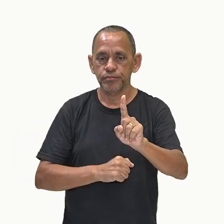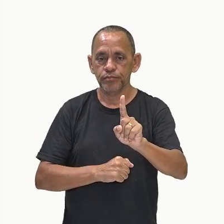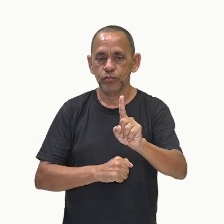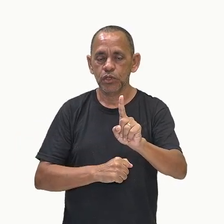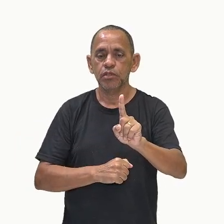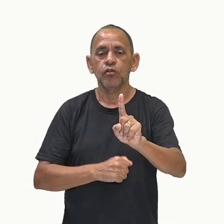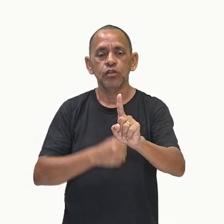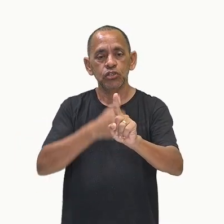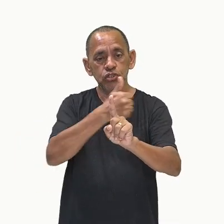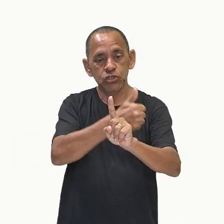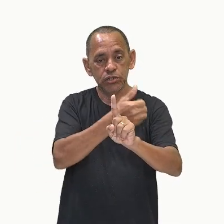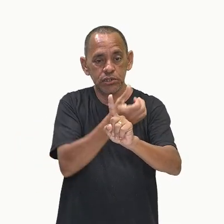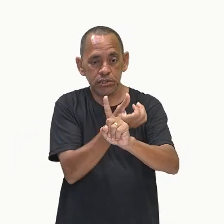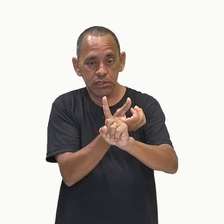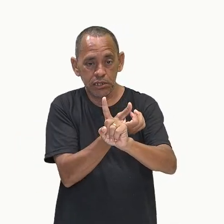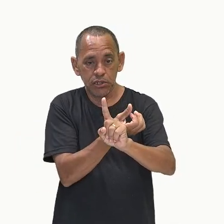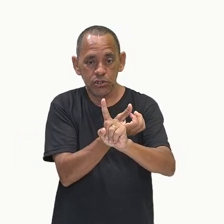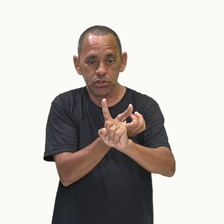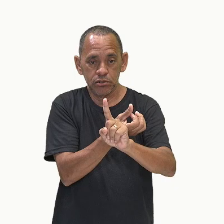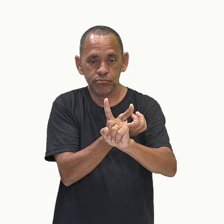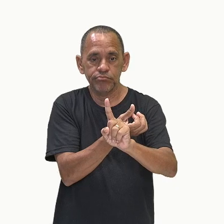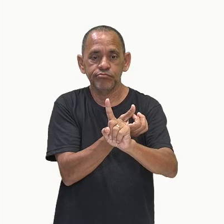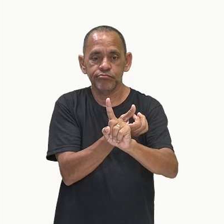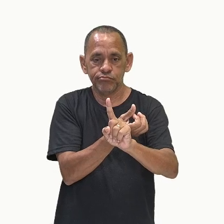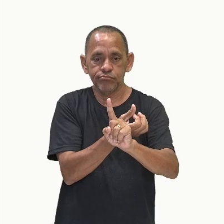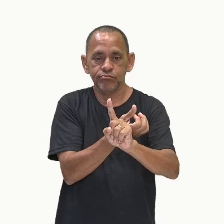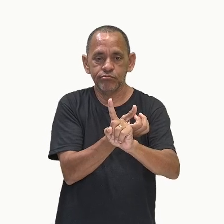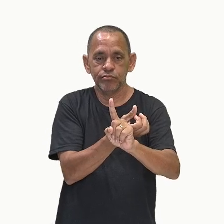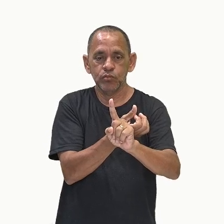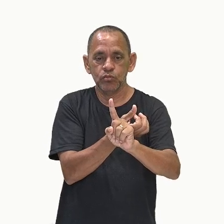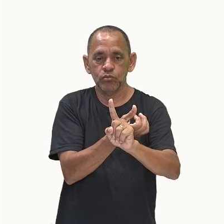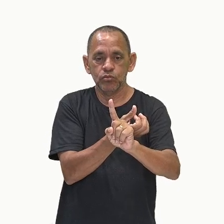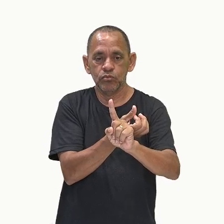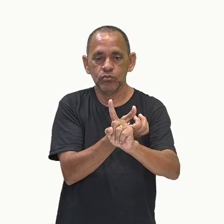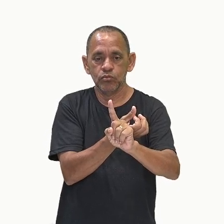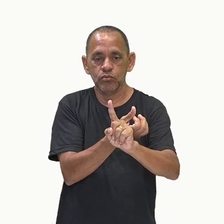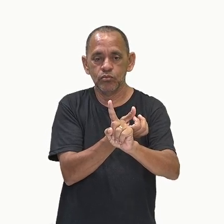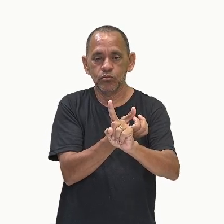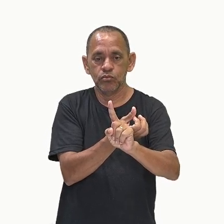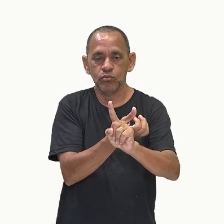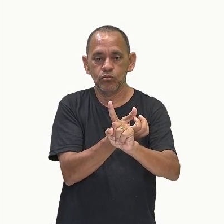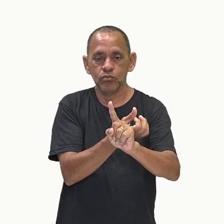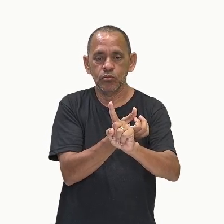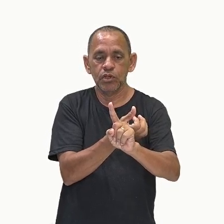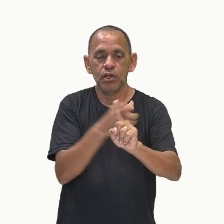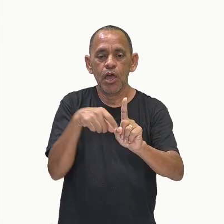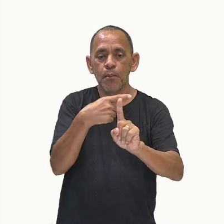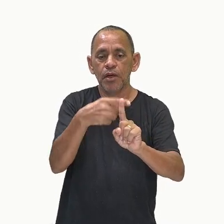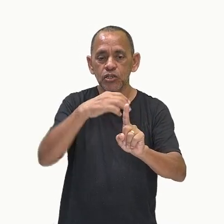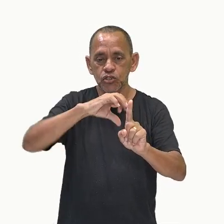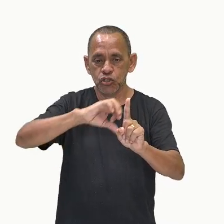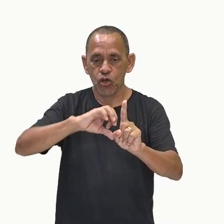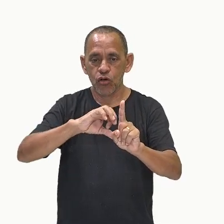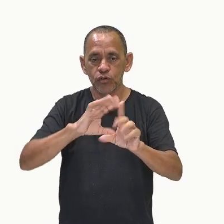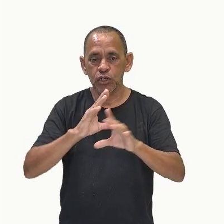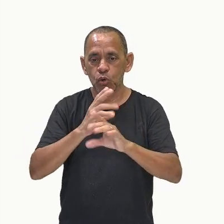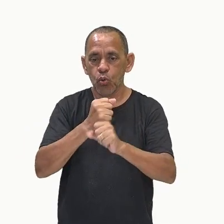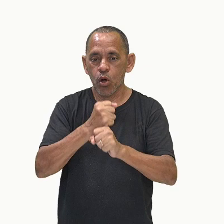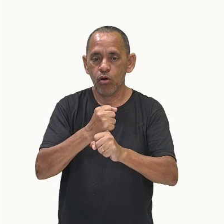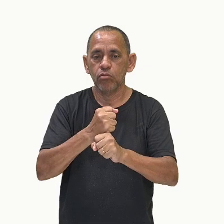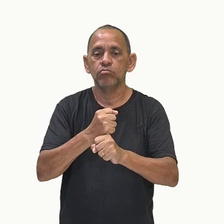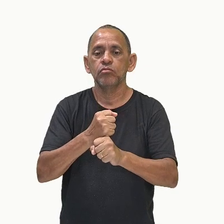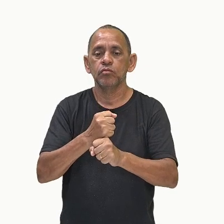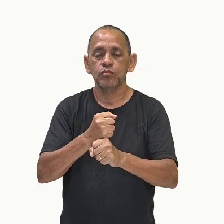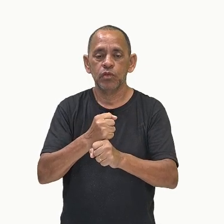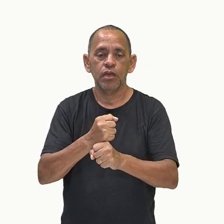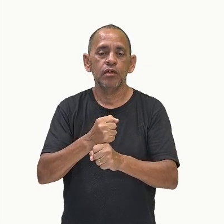mais simples. Eu vou ter a distância AB igual a raiz quadrada de 16 mais 9. Nós sabemos que 16